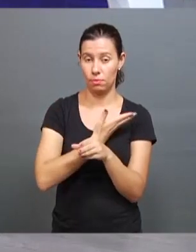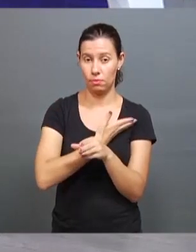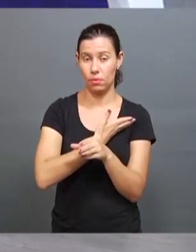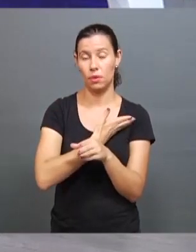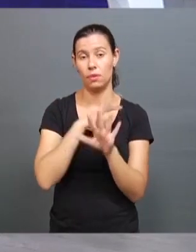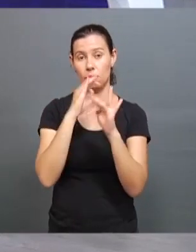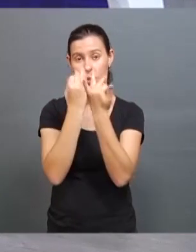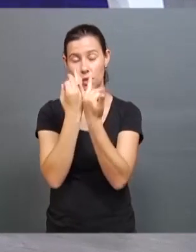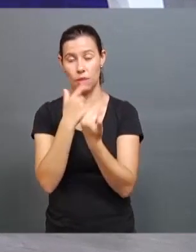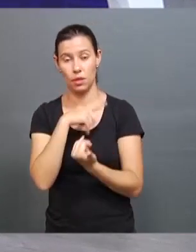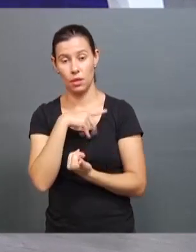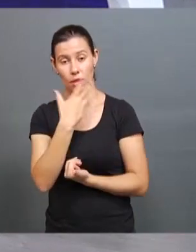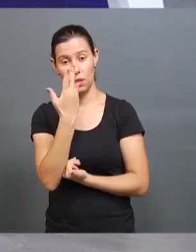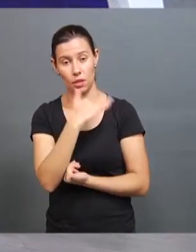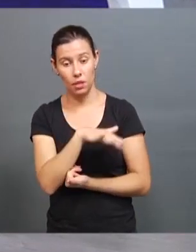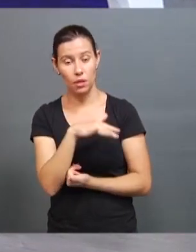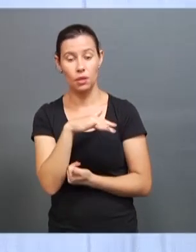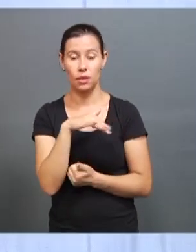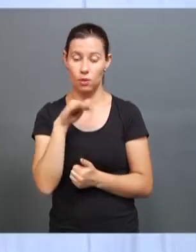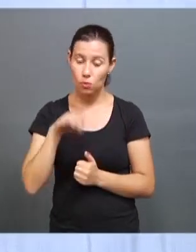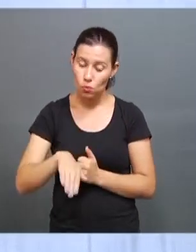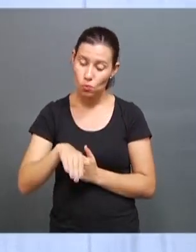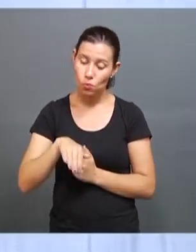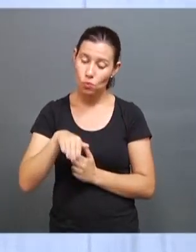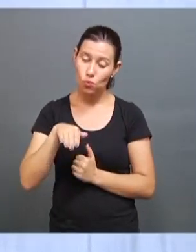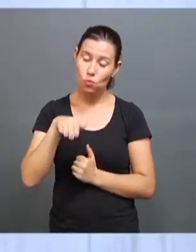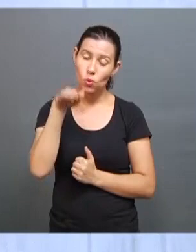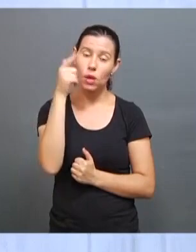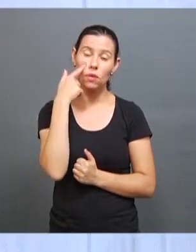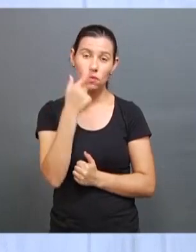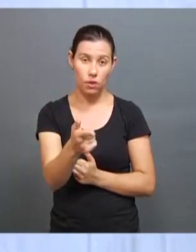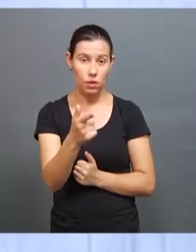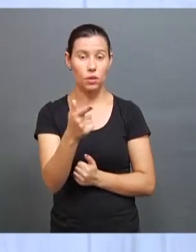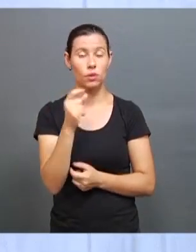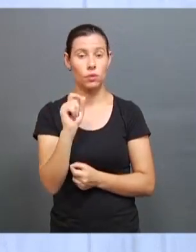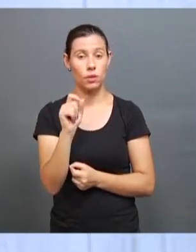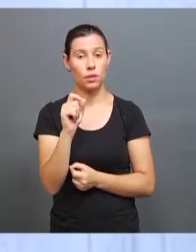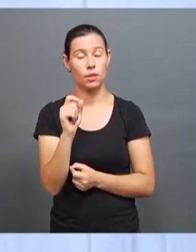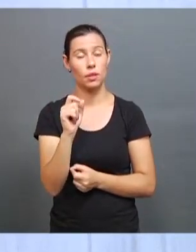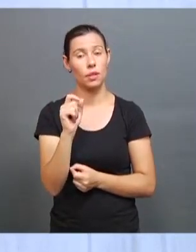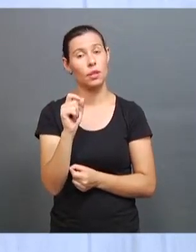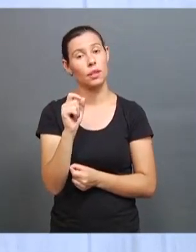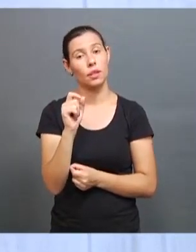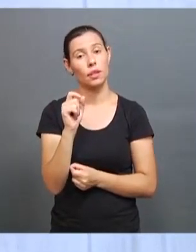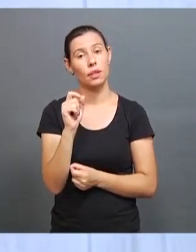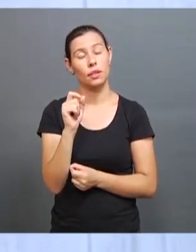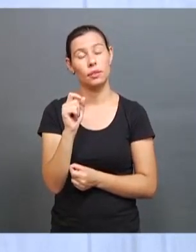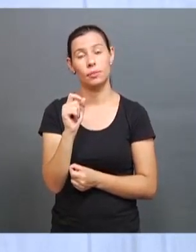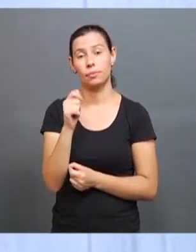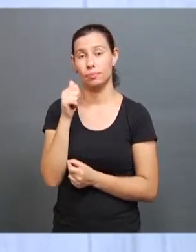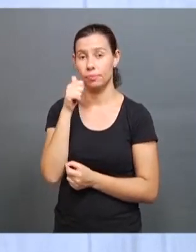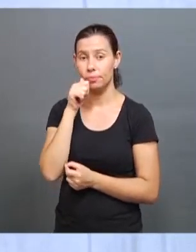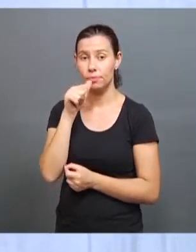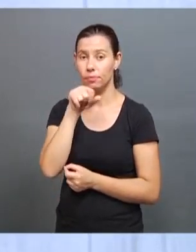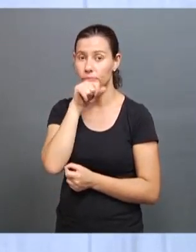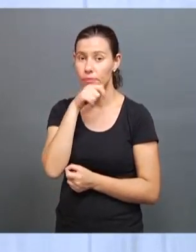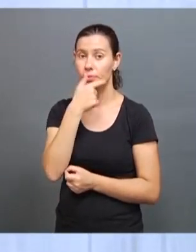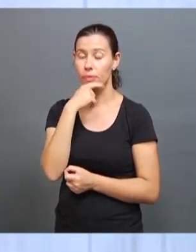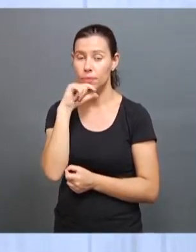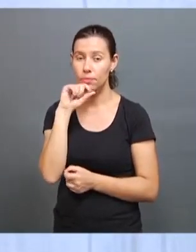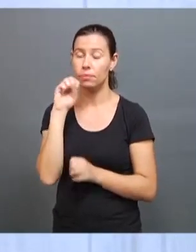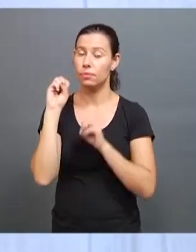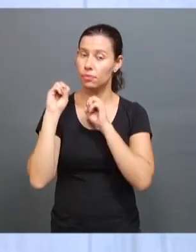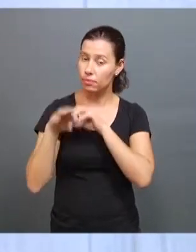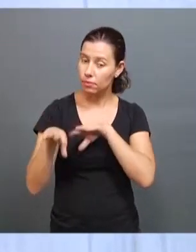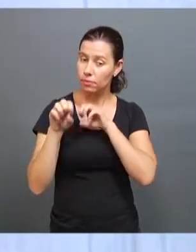né, em crescimento, assim, e eu vejo isso como uma tendência, né? Desde que o pai realmente seja disposto a educar, ele